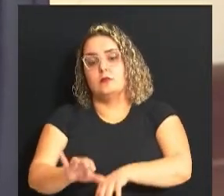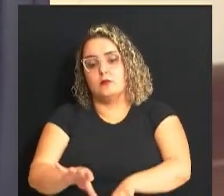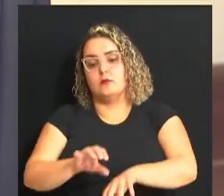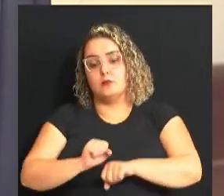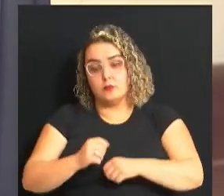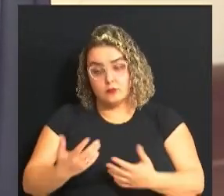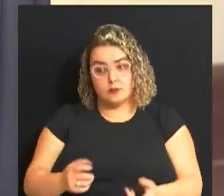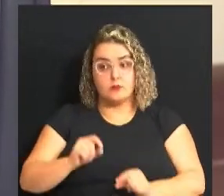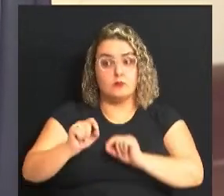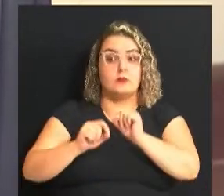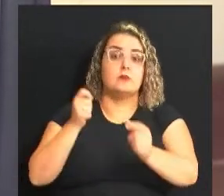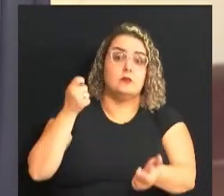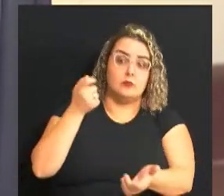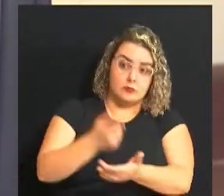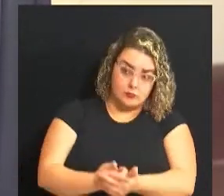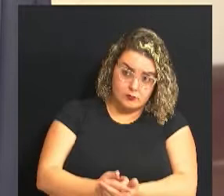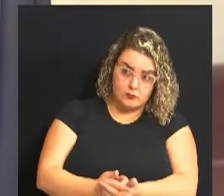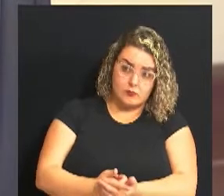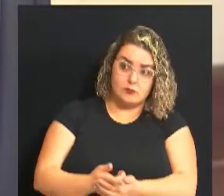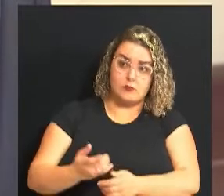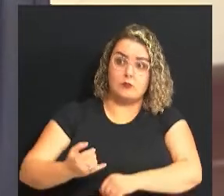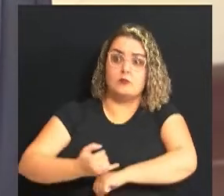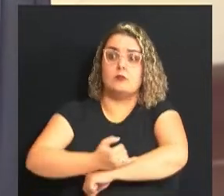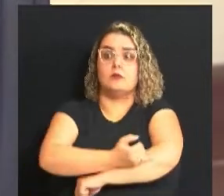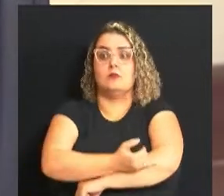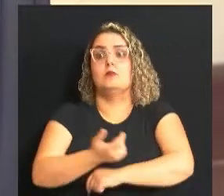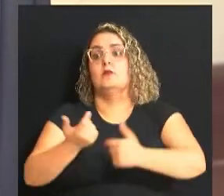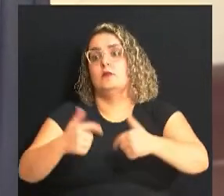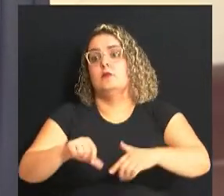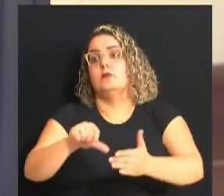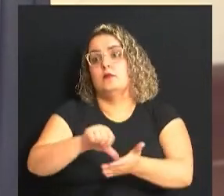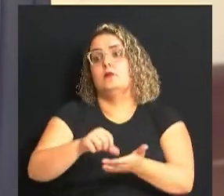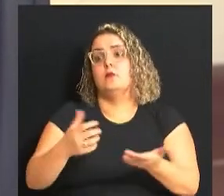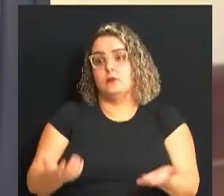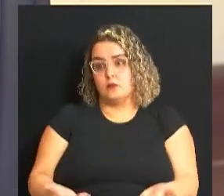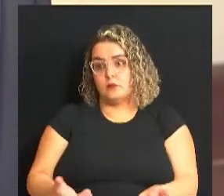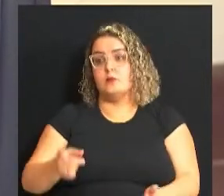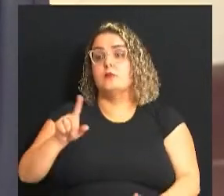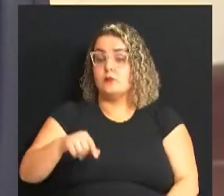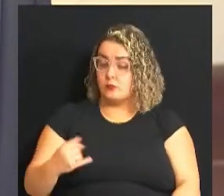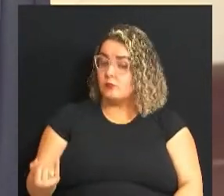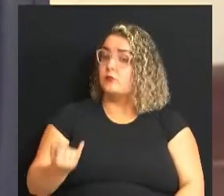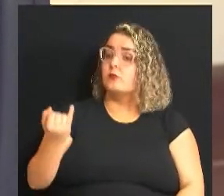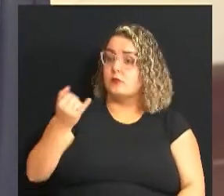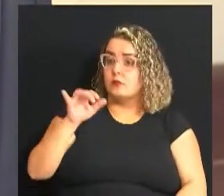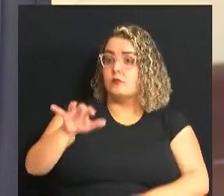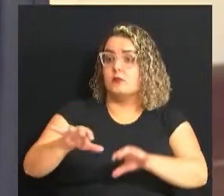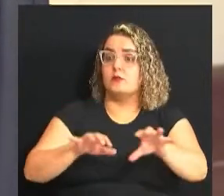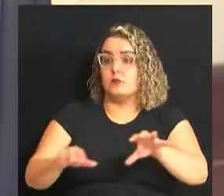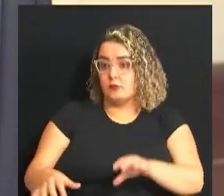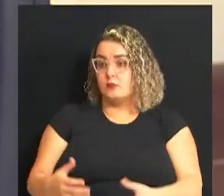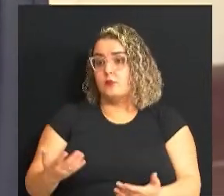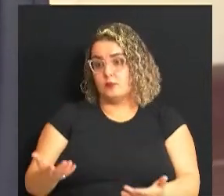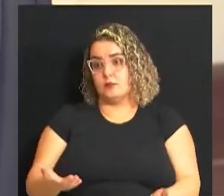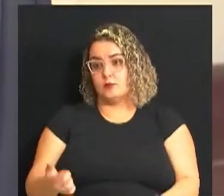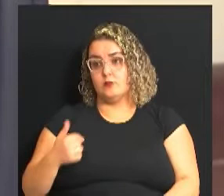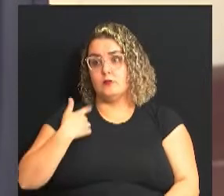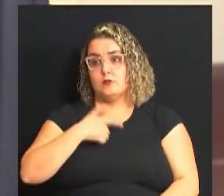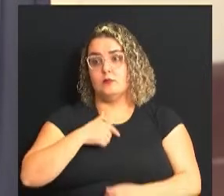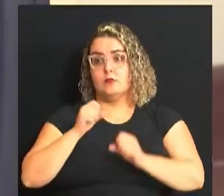vai custear a infraestrutura para aquele núcleo. Então, é muito importante o mapeamento disso para que a gente